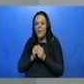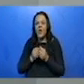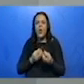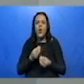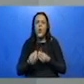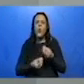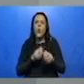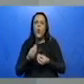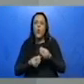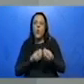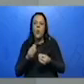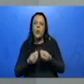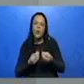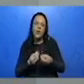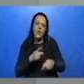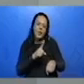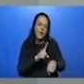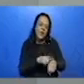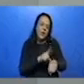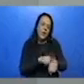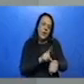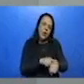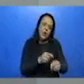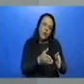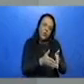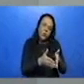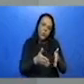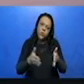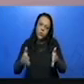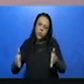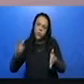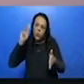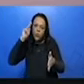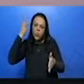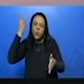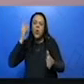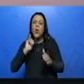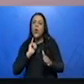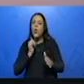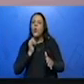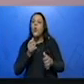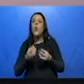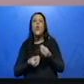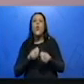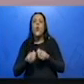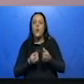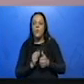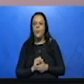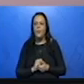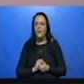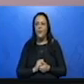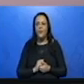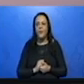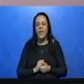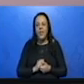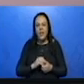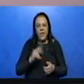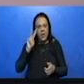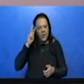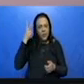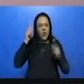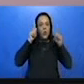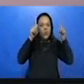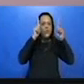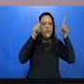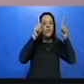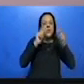de narrativa? Então, como que é essa história? Como que é contado? As histórias de aventura, elas são